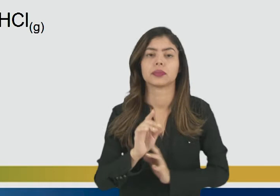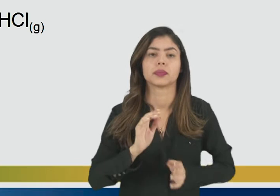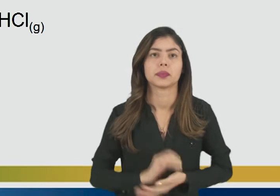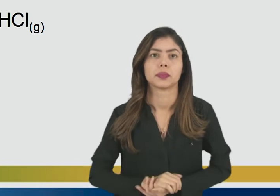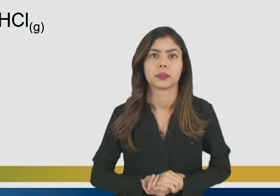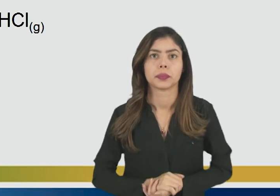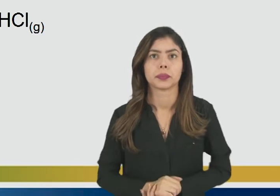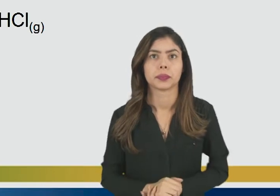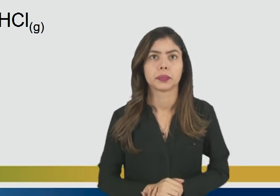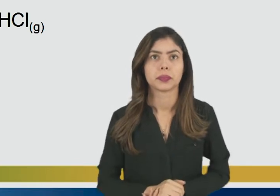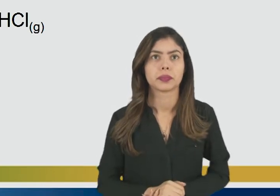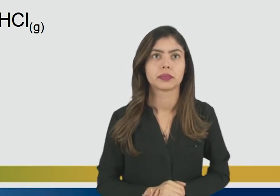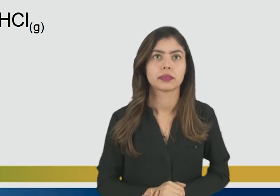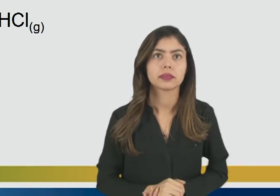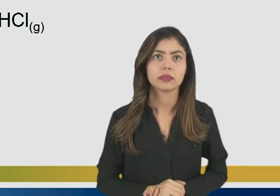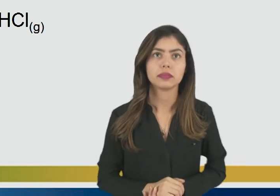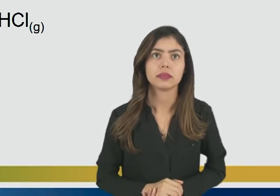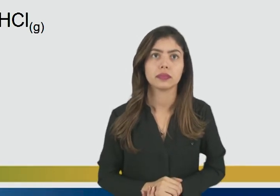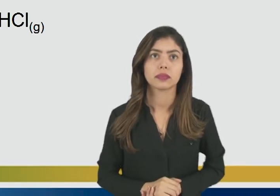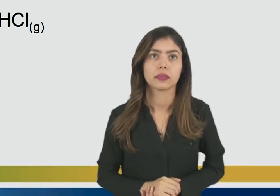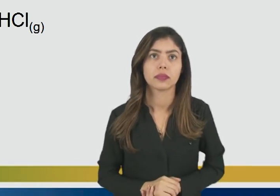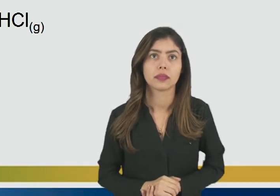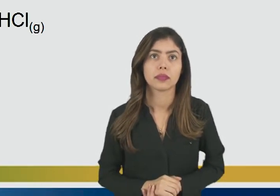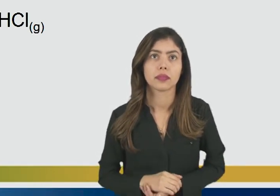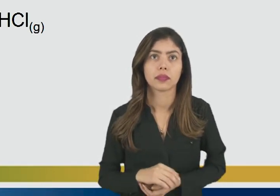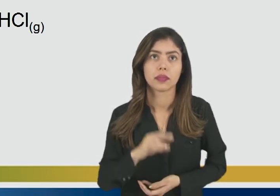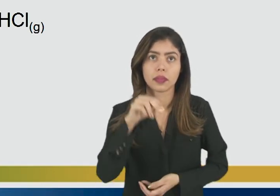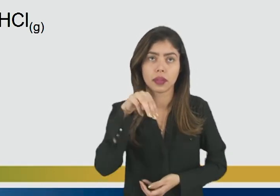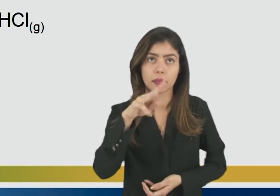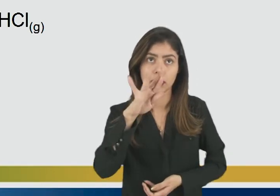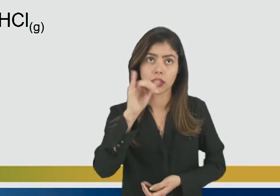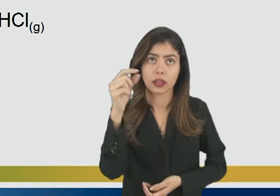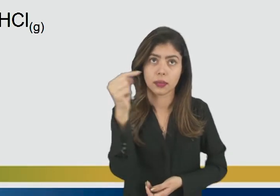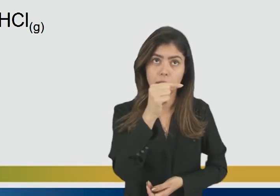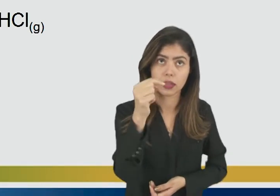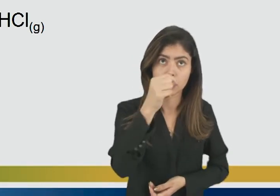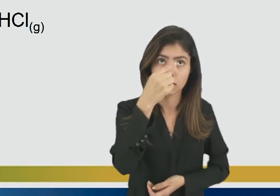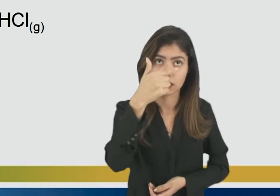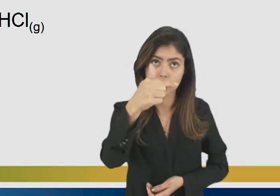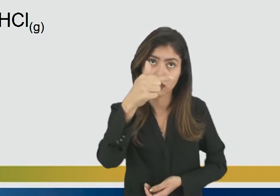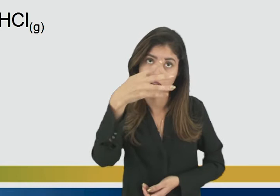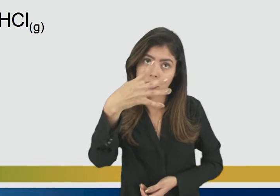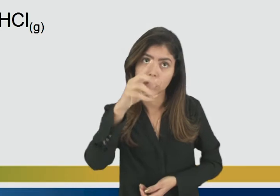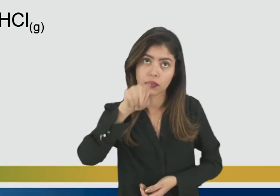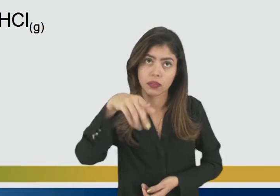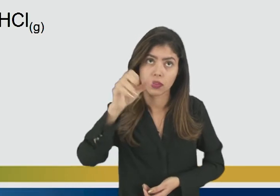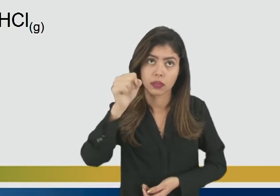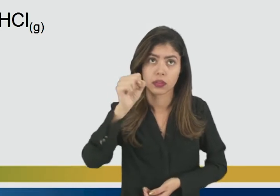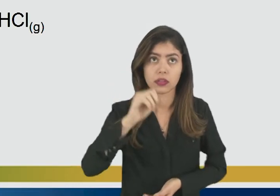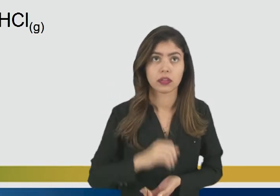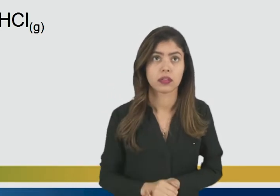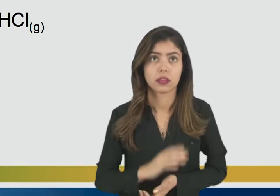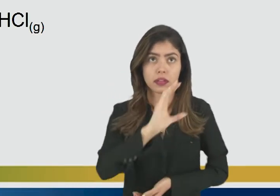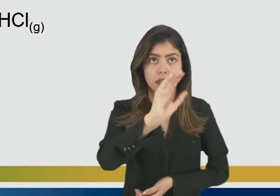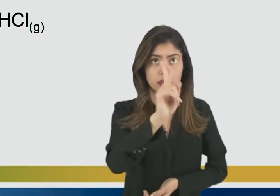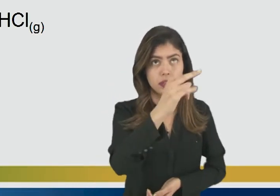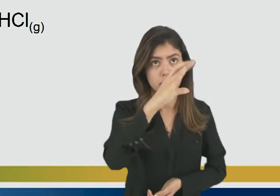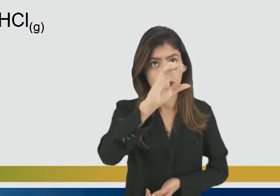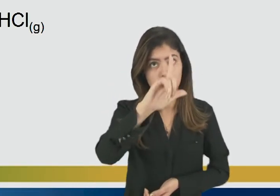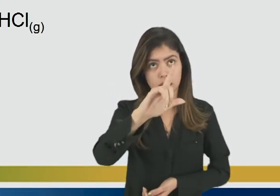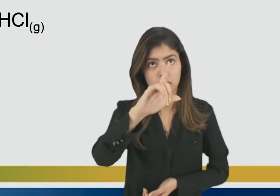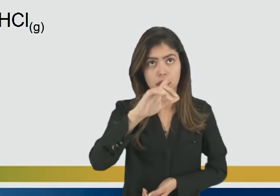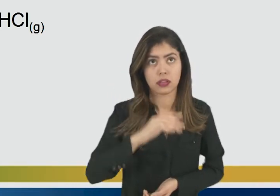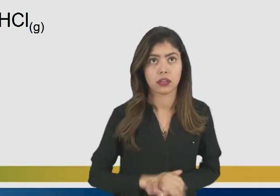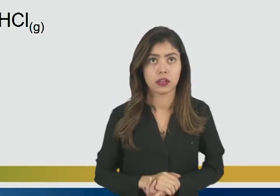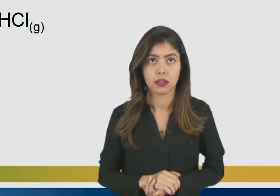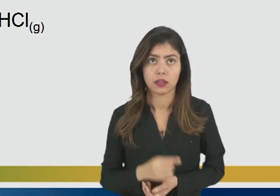seta. Reação do metano, menos 74,8. Do tricloreto de